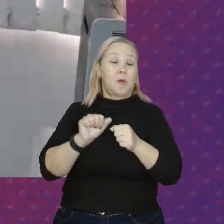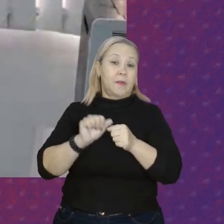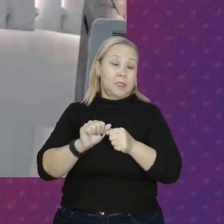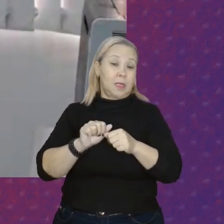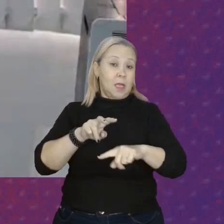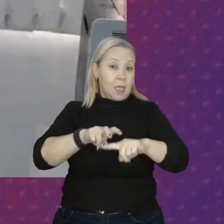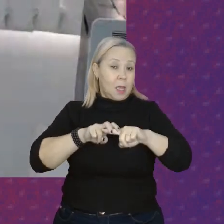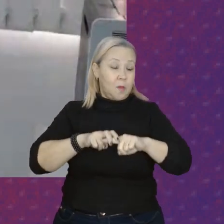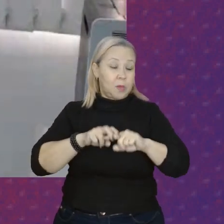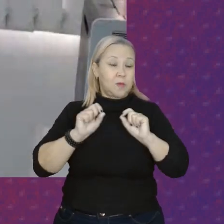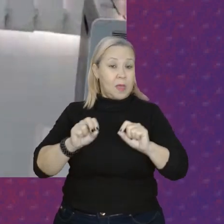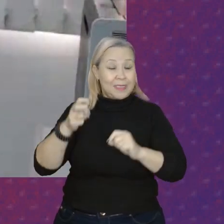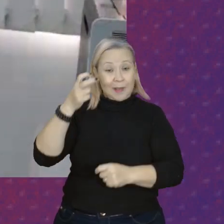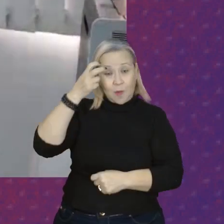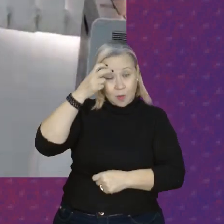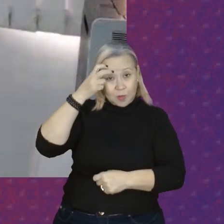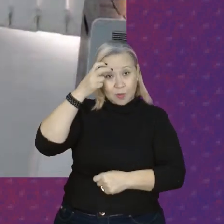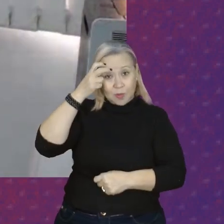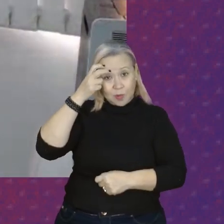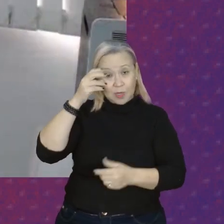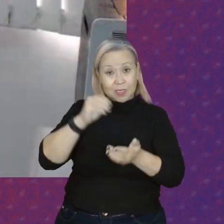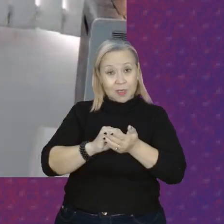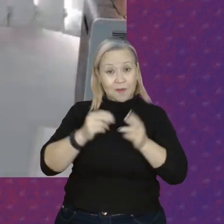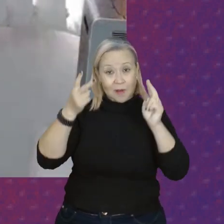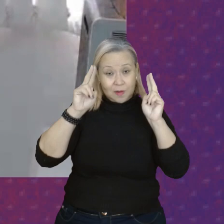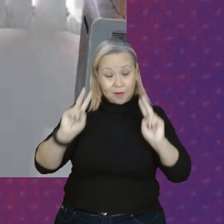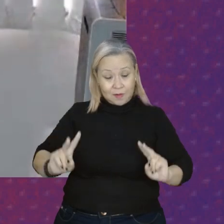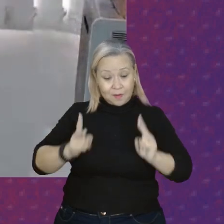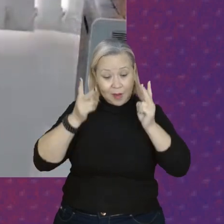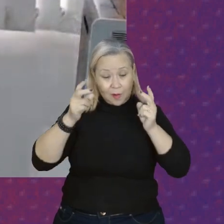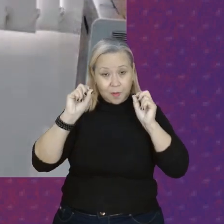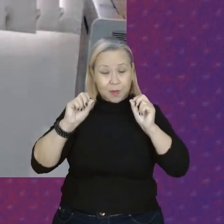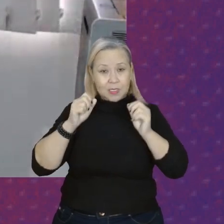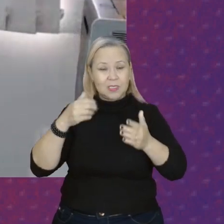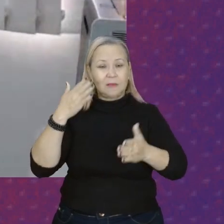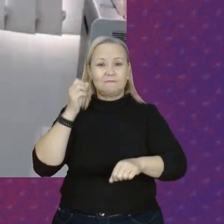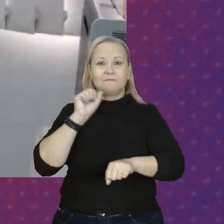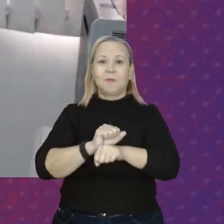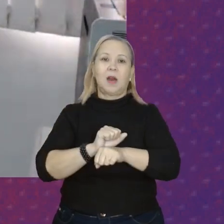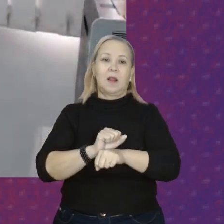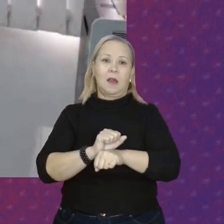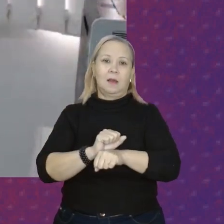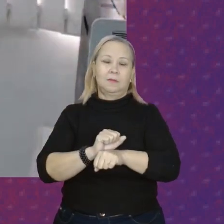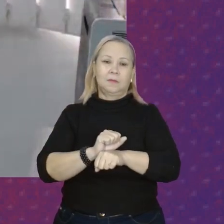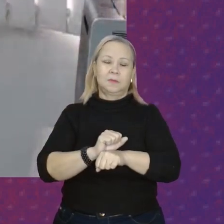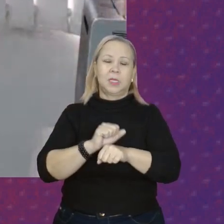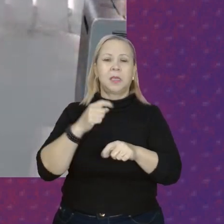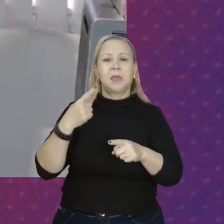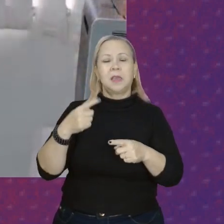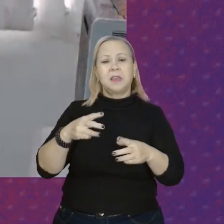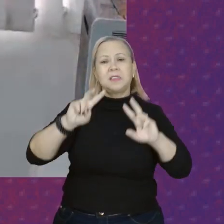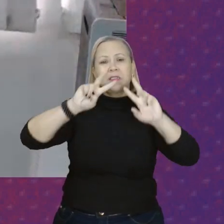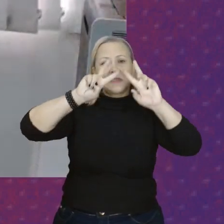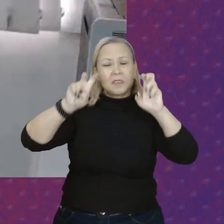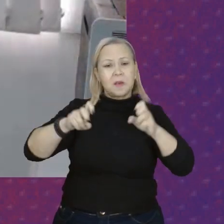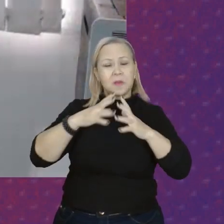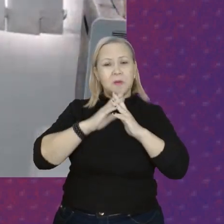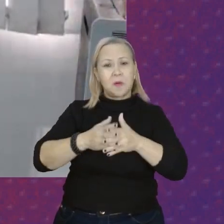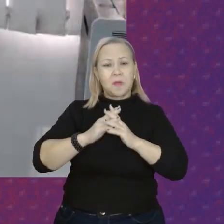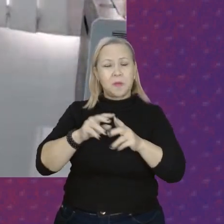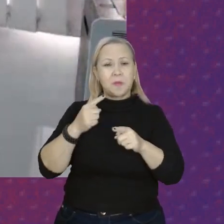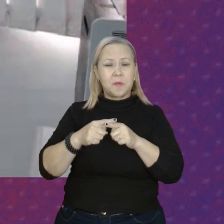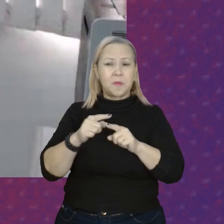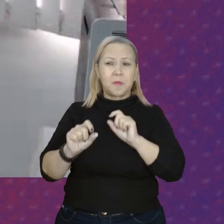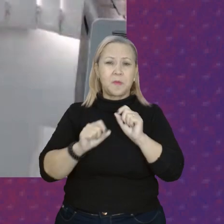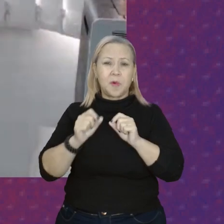isso, com essa cultura, que precisamos romper. E isso é um trabalho complexo, porque está no imaginário coletivo, mas quem